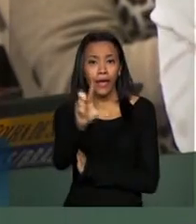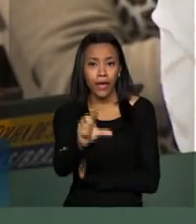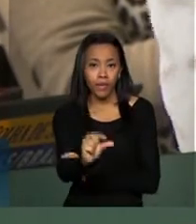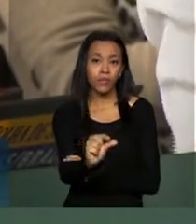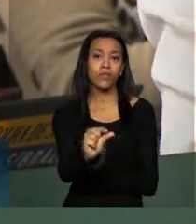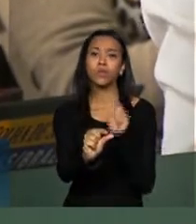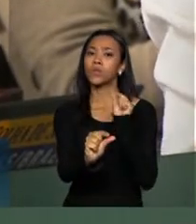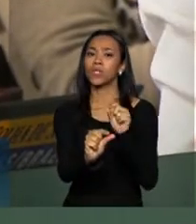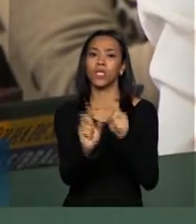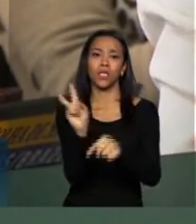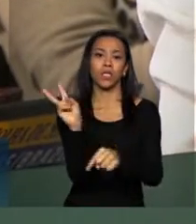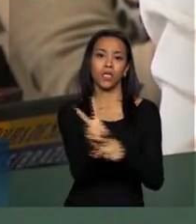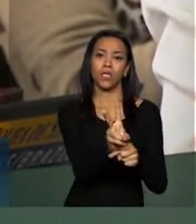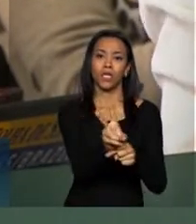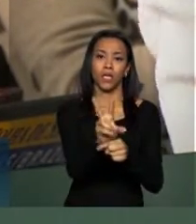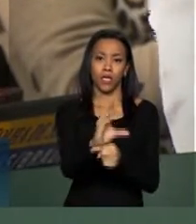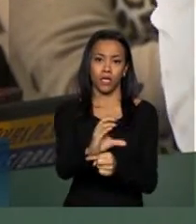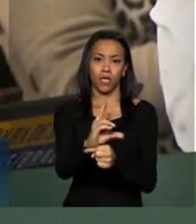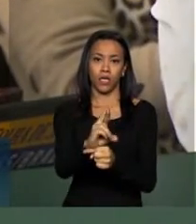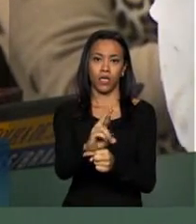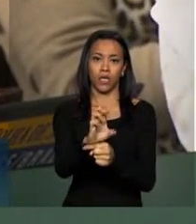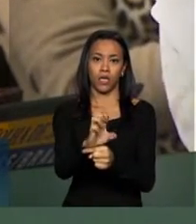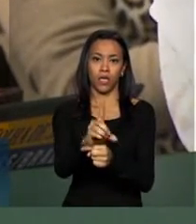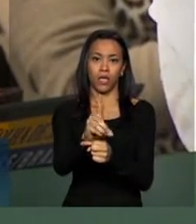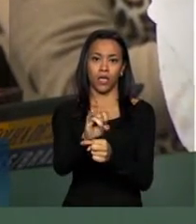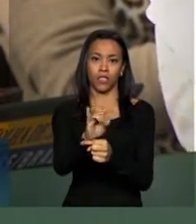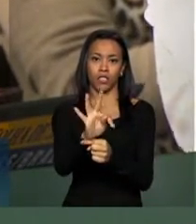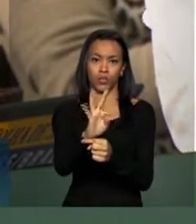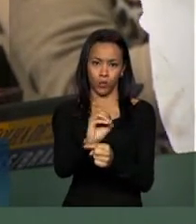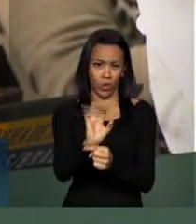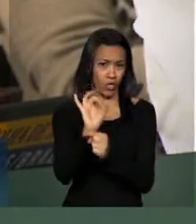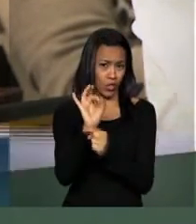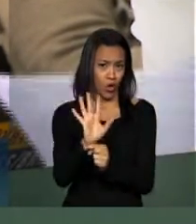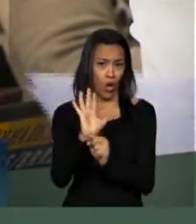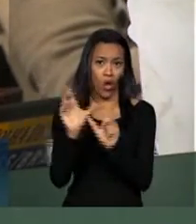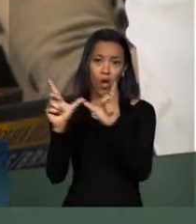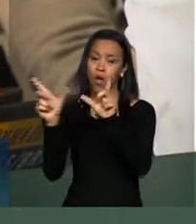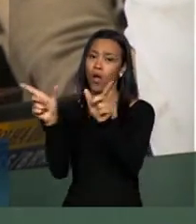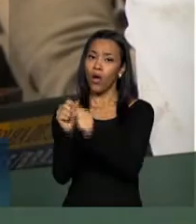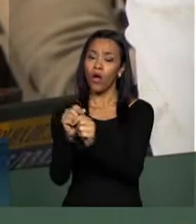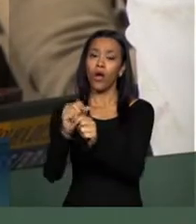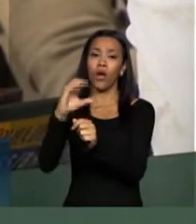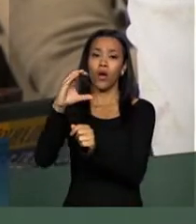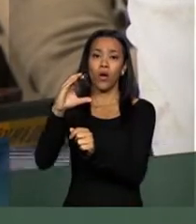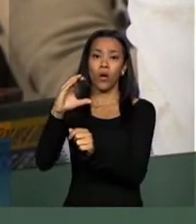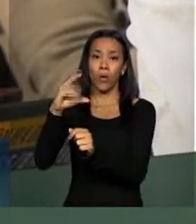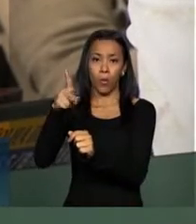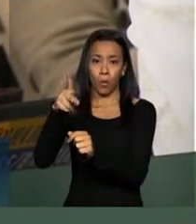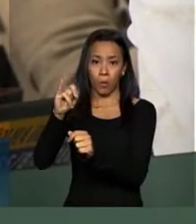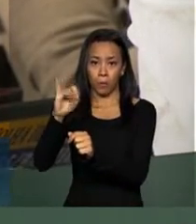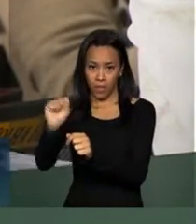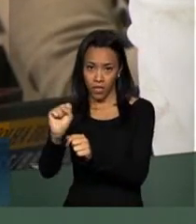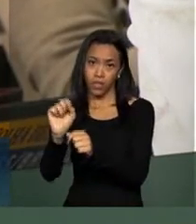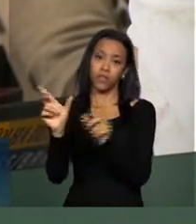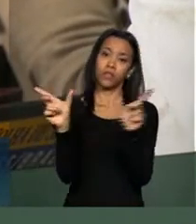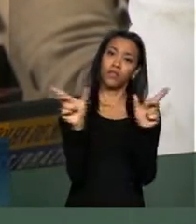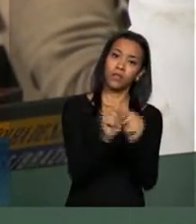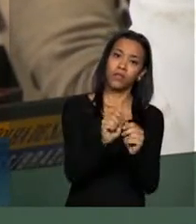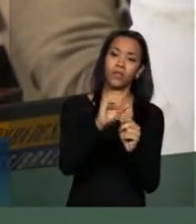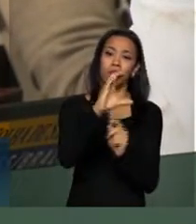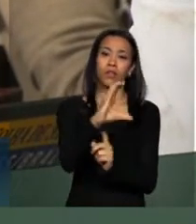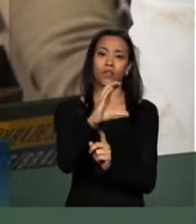Essa redução do acúmulo do crédito tributário é só com o PIS/COFINS? O senhor poderia me informar qual hoje é esse